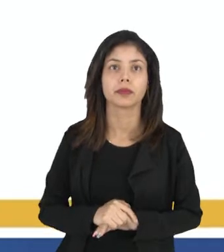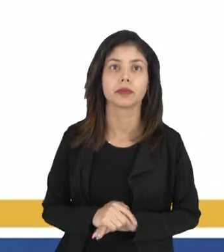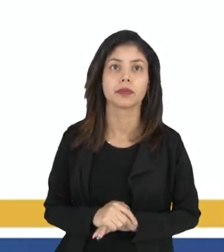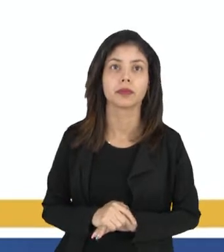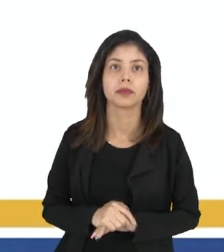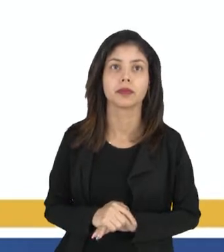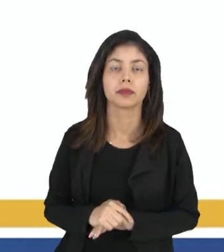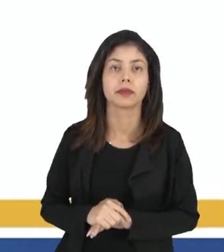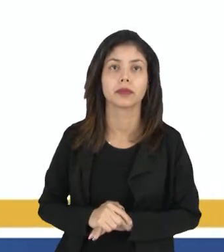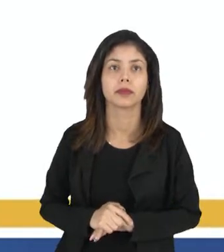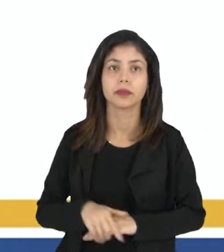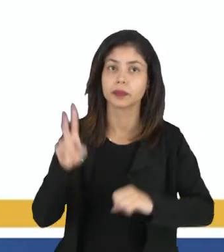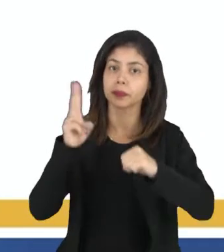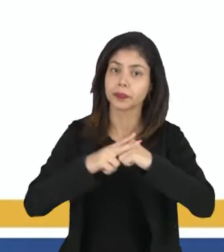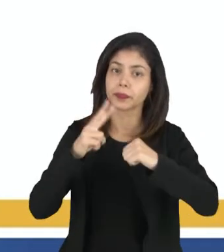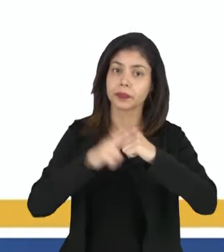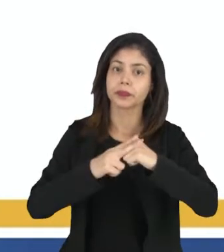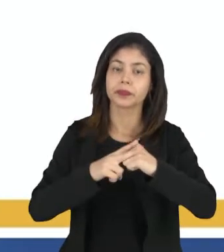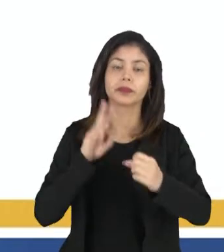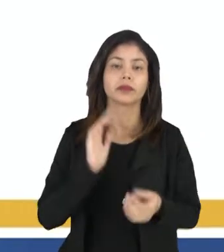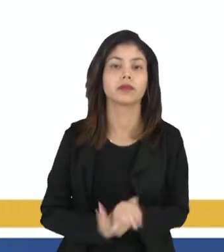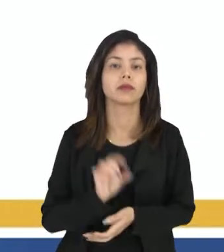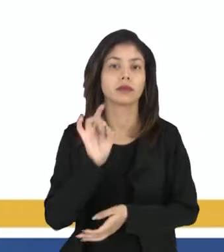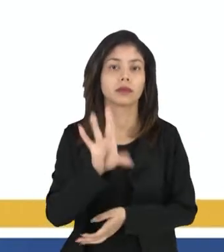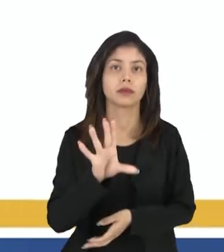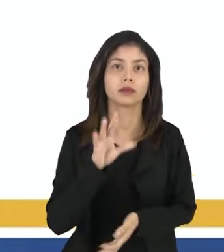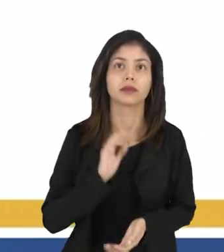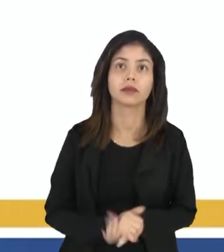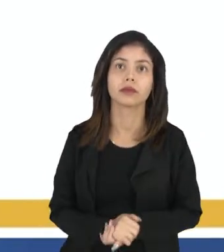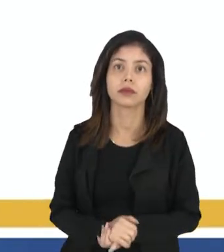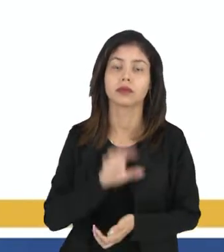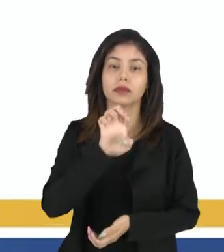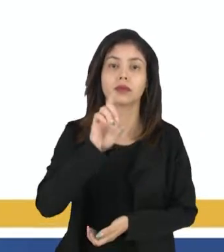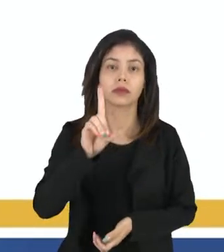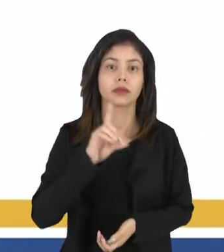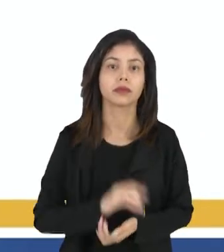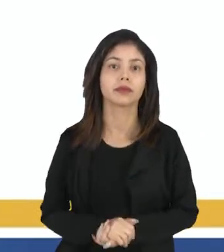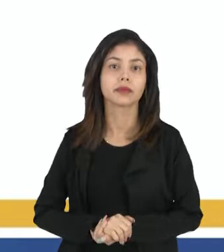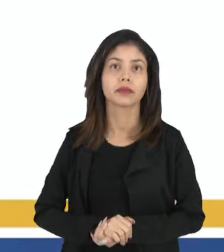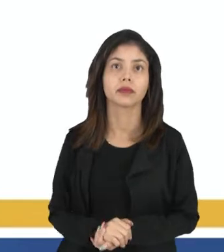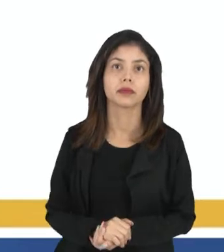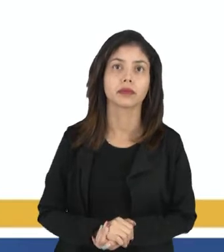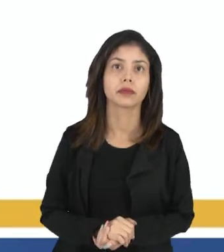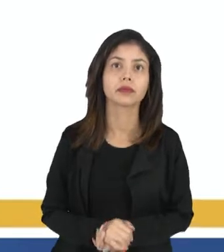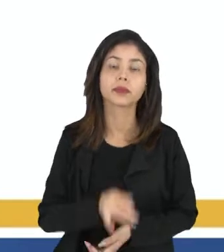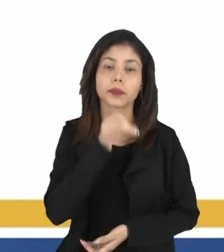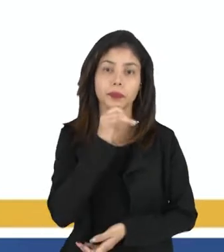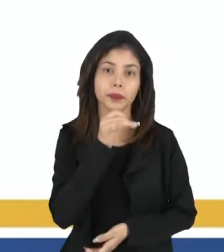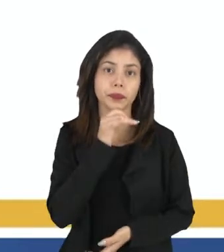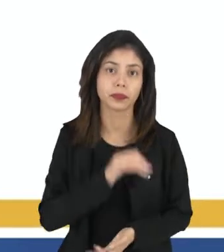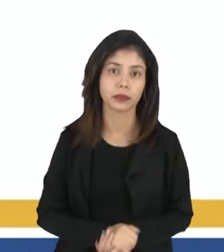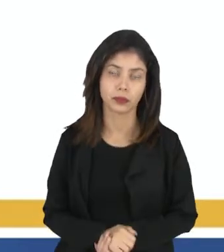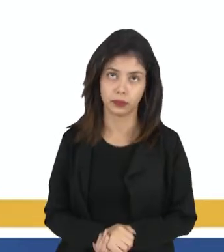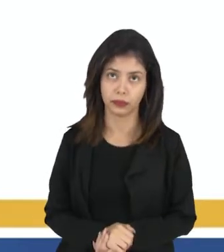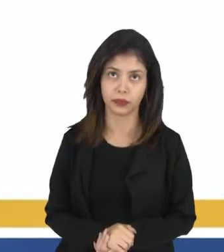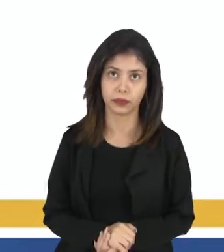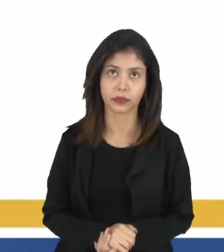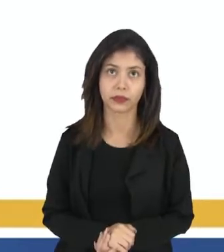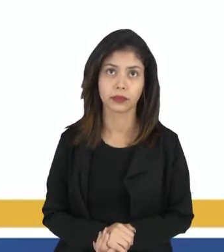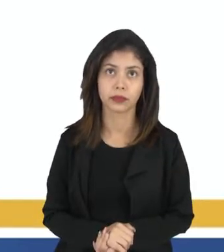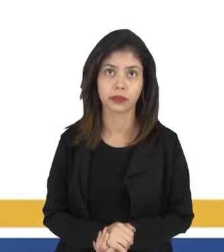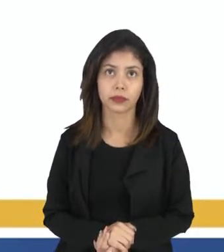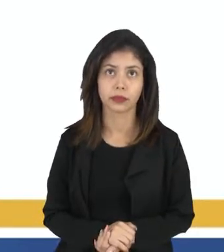Para os verbos regulares, o past participle é formado pelo acréscimo do ed. Por exemplo,